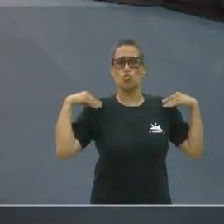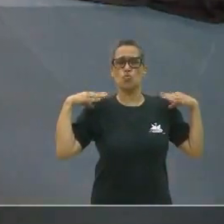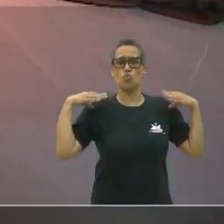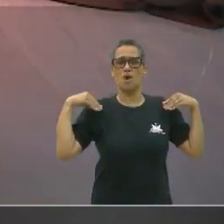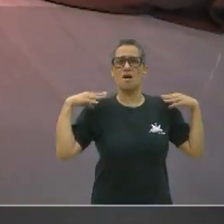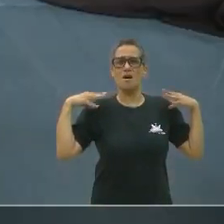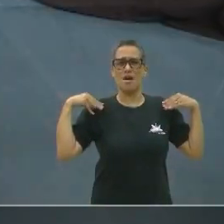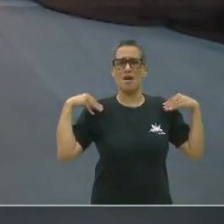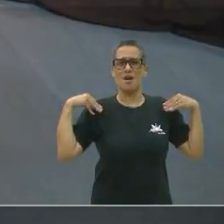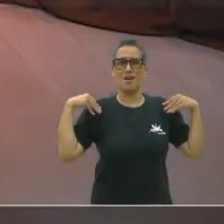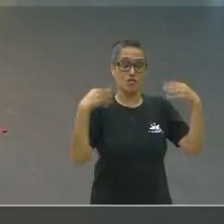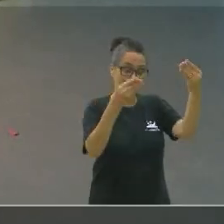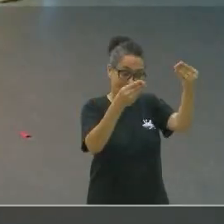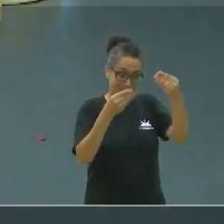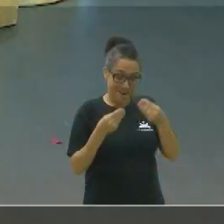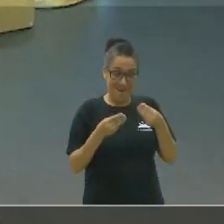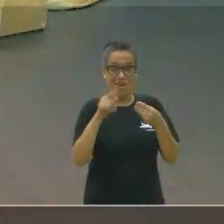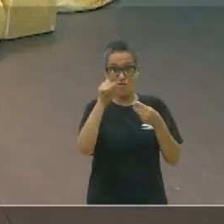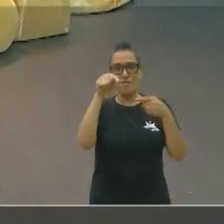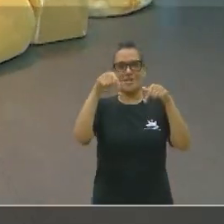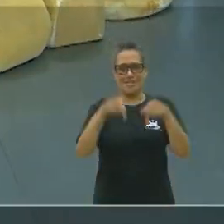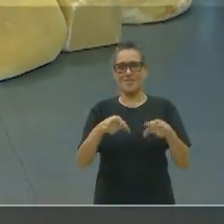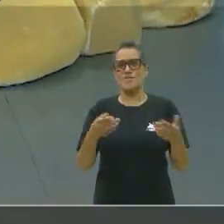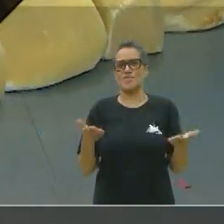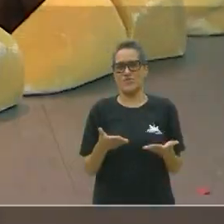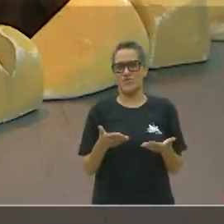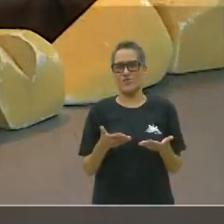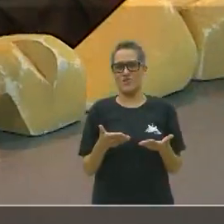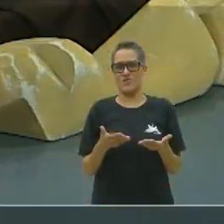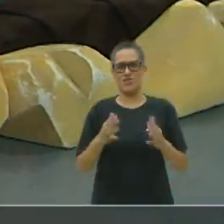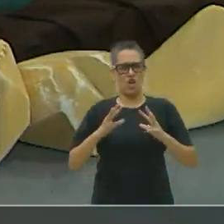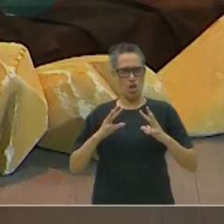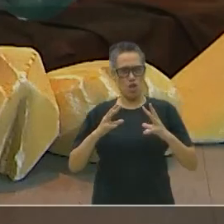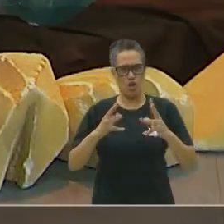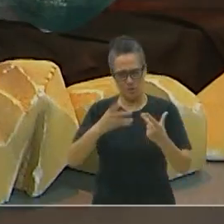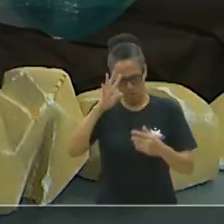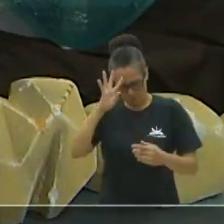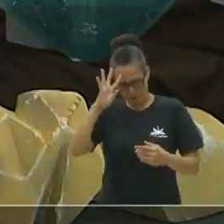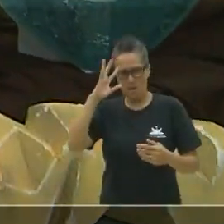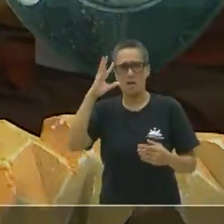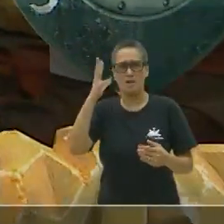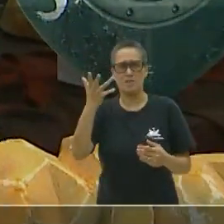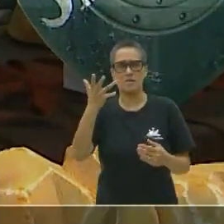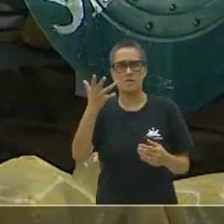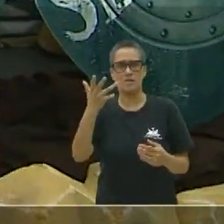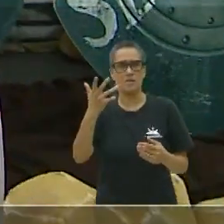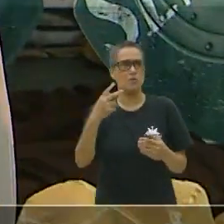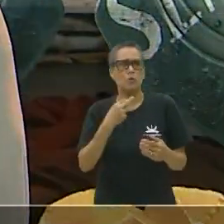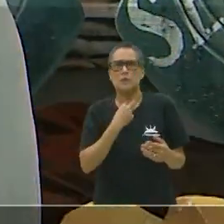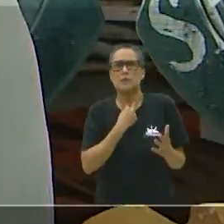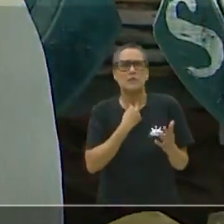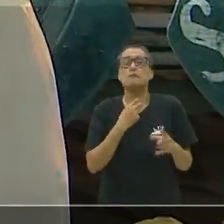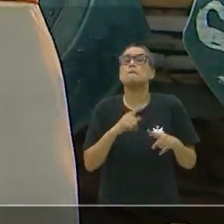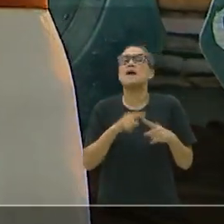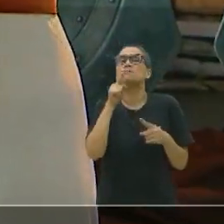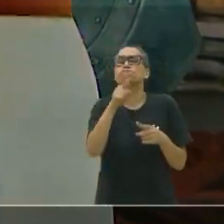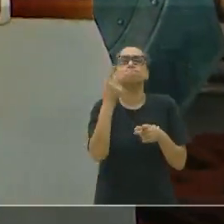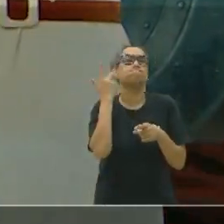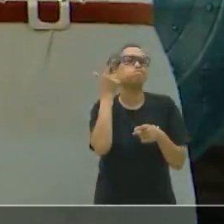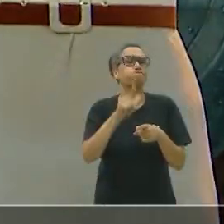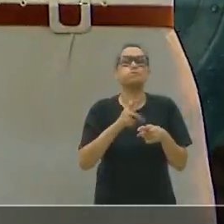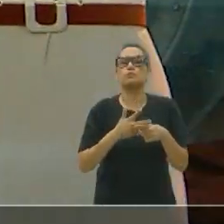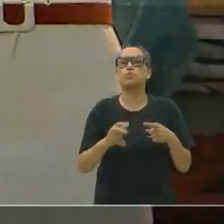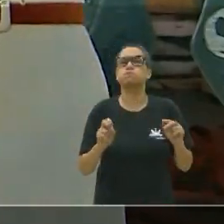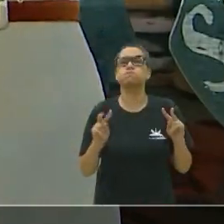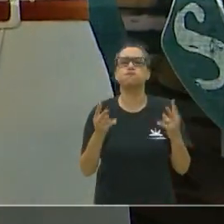te trouxessem aqui. De tudo aconteceu para você não estar, mas você venceu. O Senhor